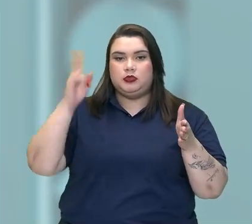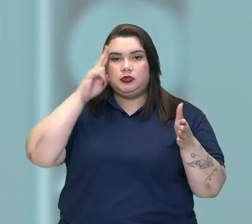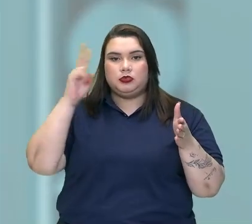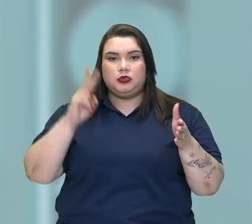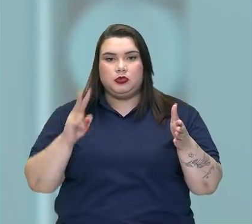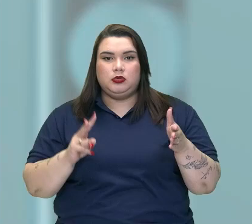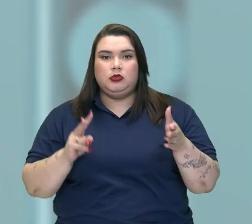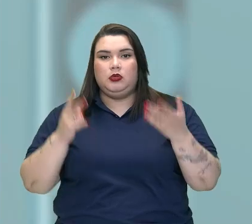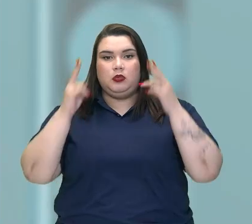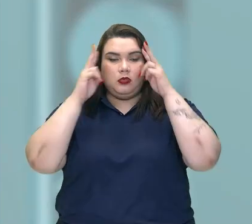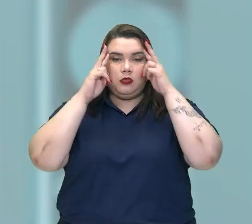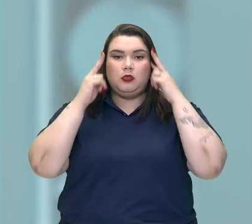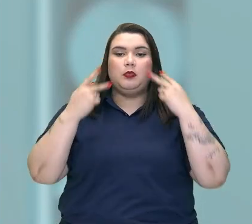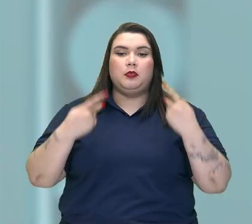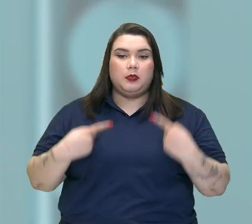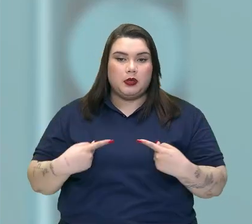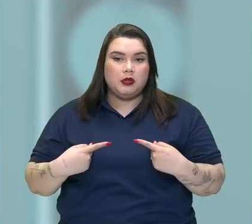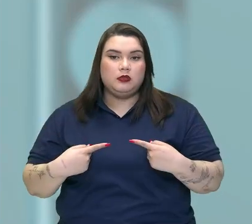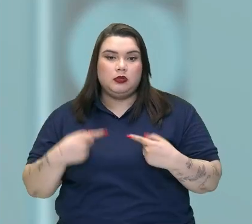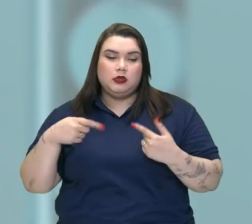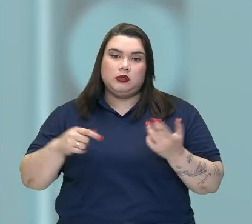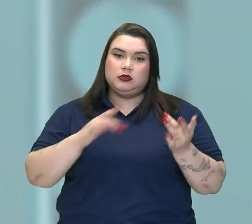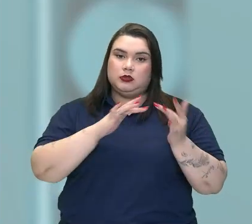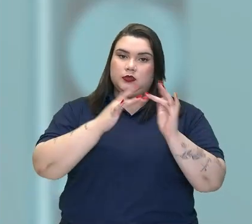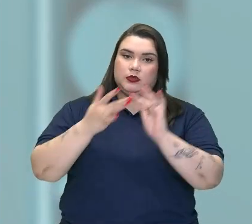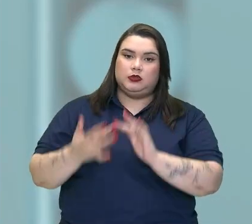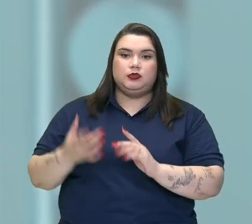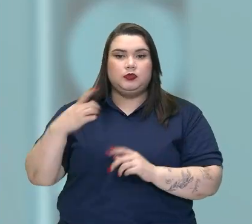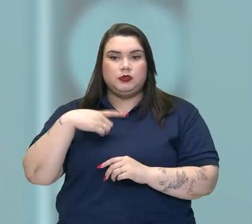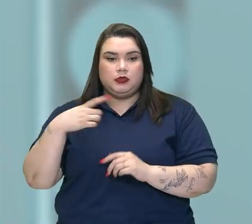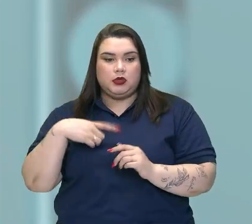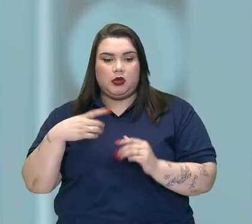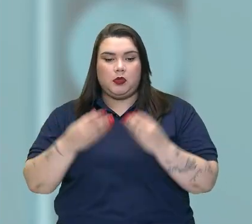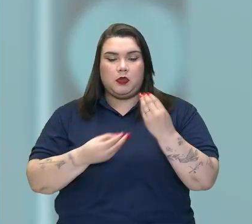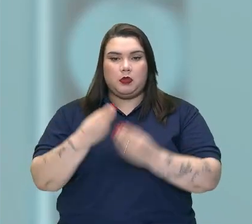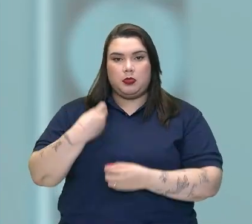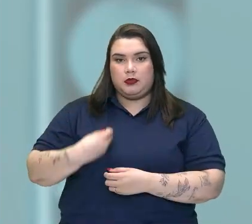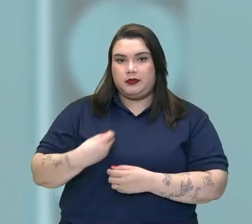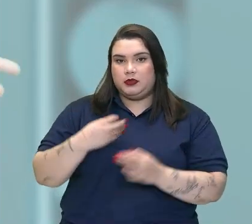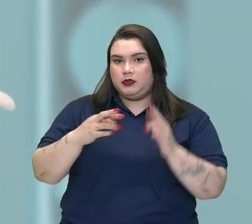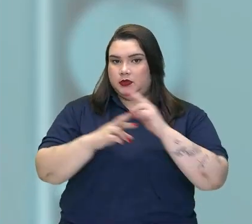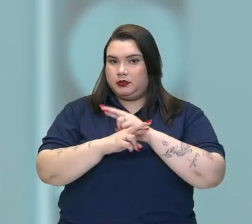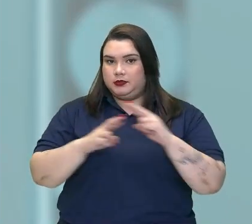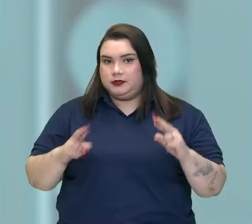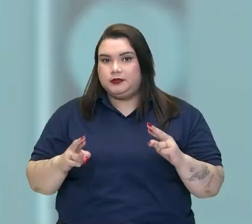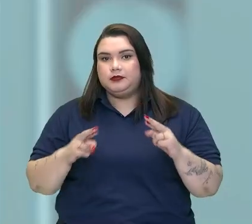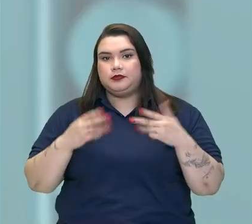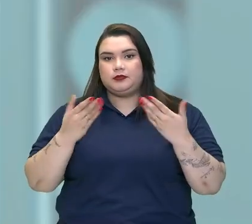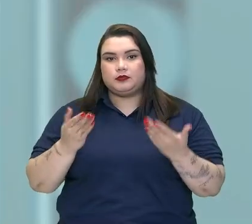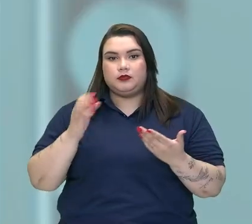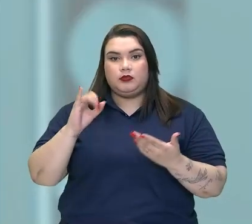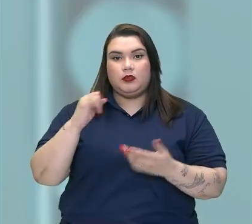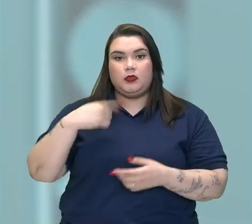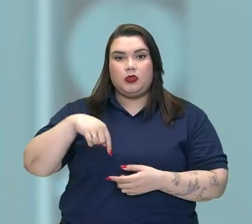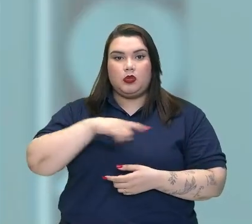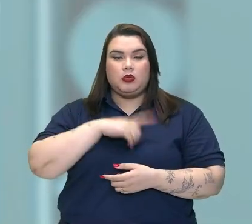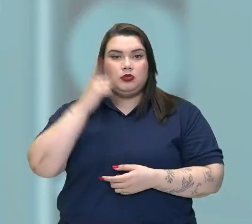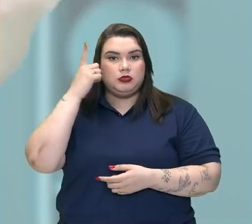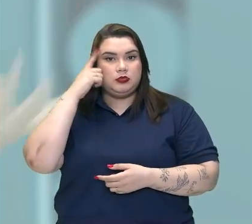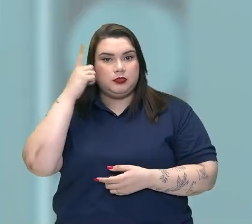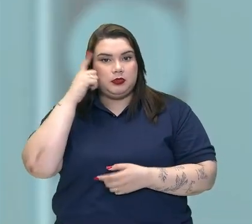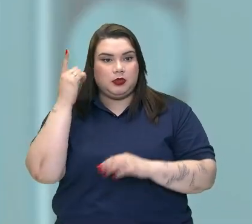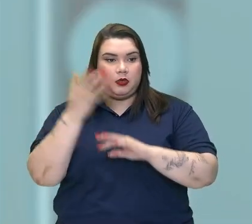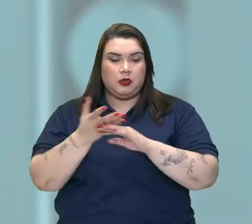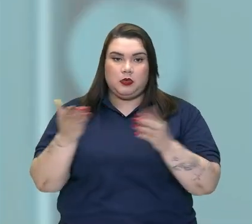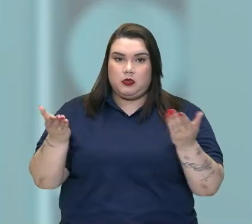como o ser humano, por causa desse contexto, passa a vivenciar essas relações. Inclusive, se a gente pensar ainda hoje, né,